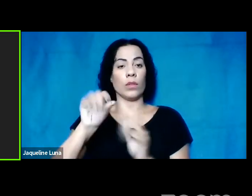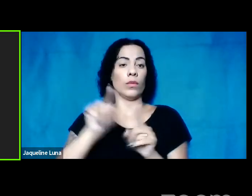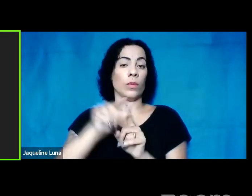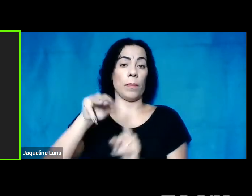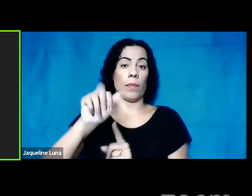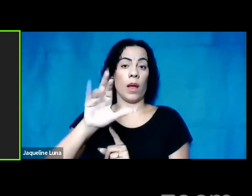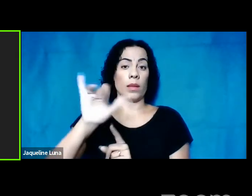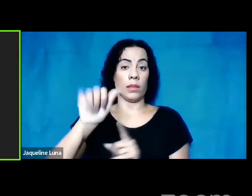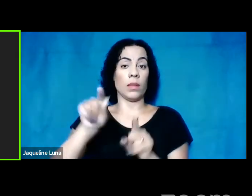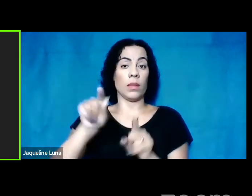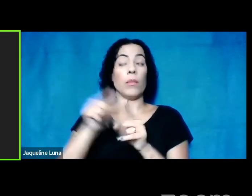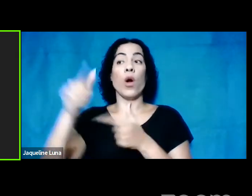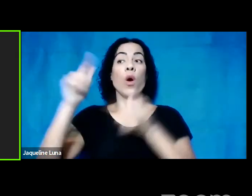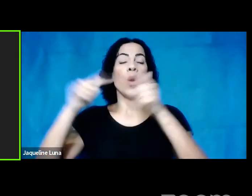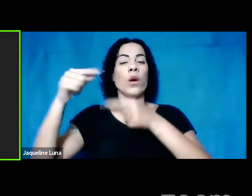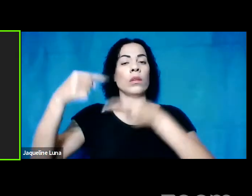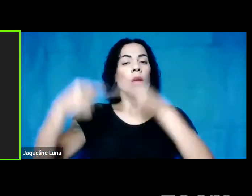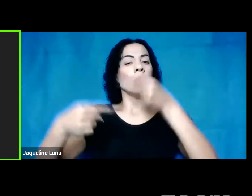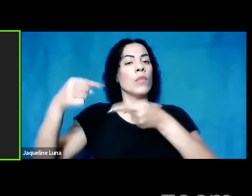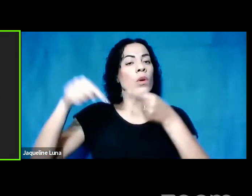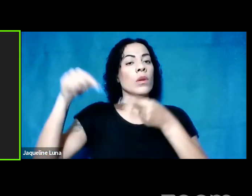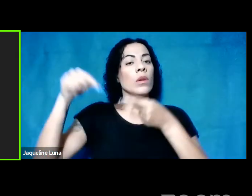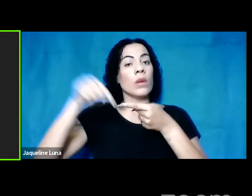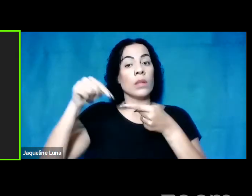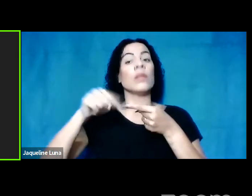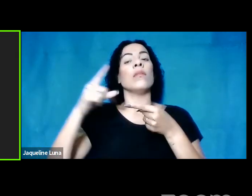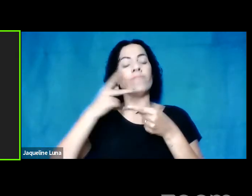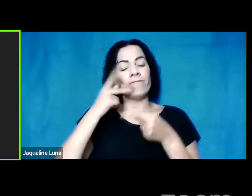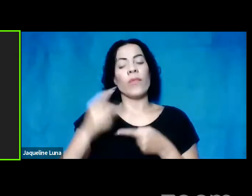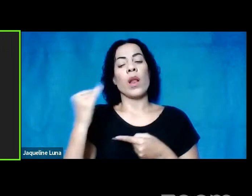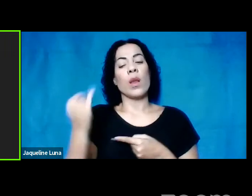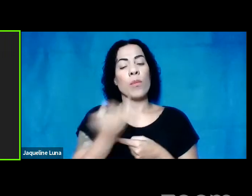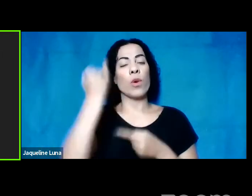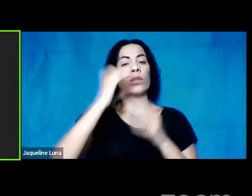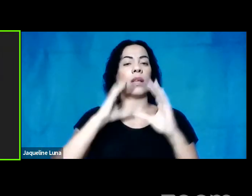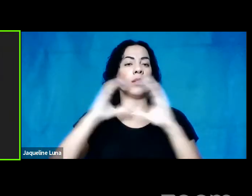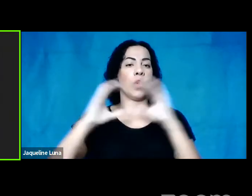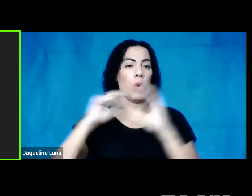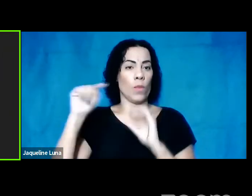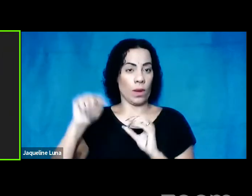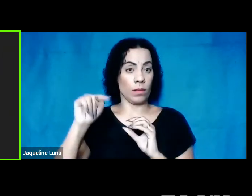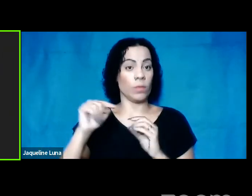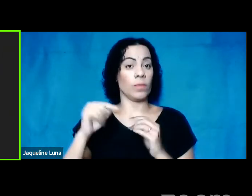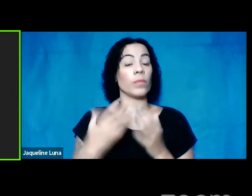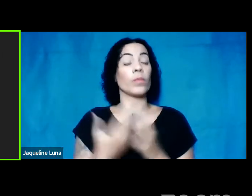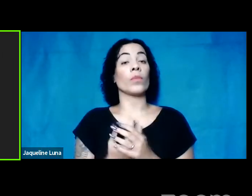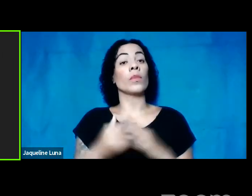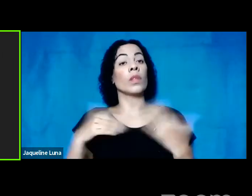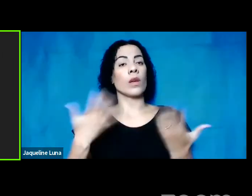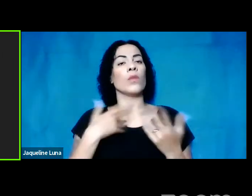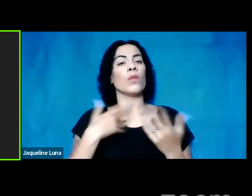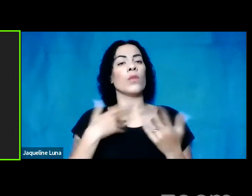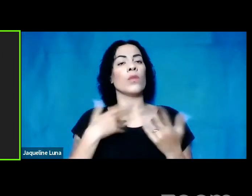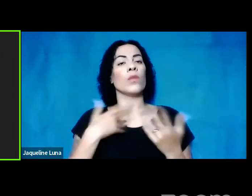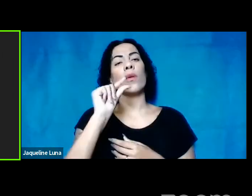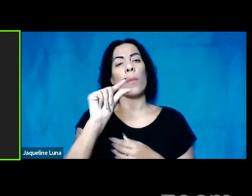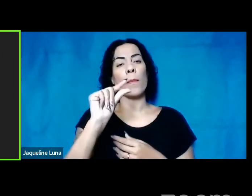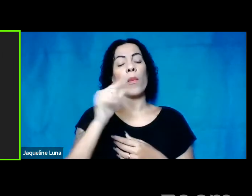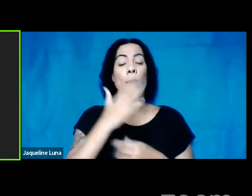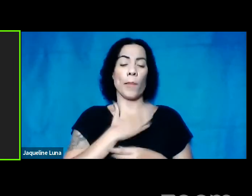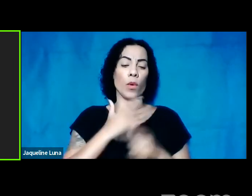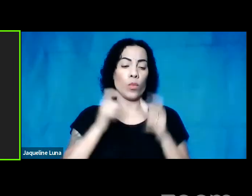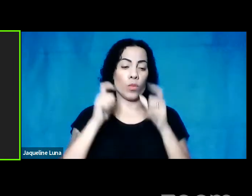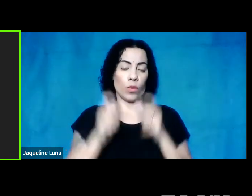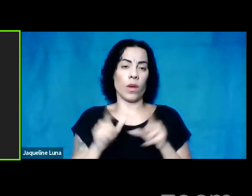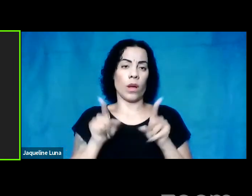outras políticas que reforçam esse lugar da importância da comunicação pública, né? E aí eu vou falar um pouco desse meu lugar também, né,